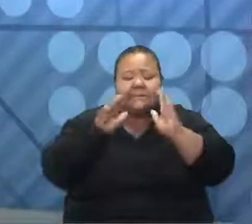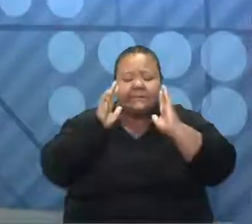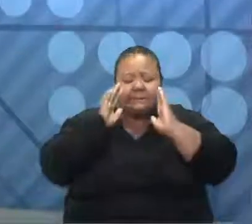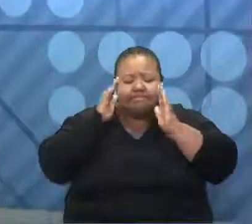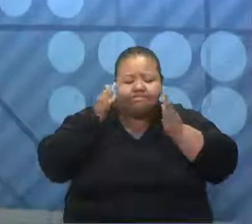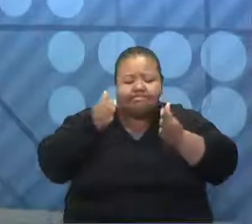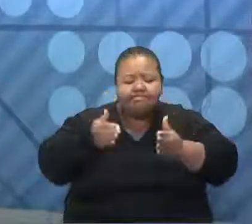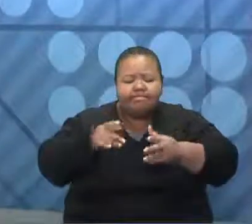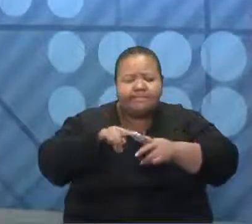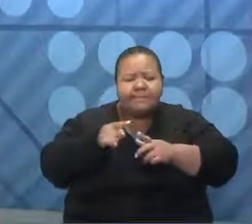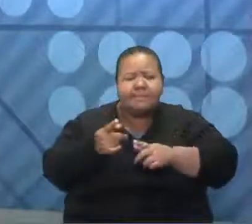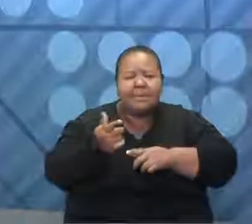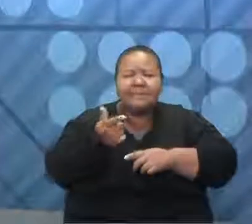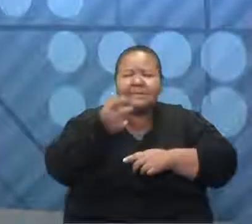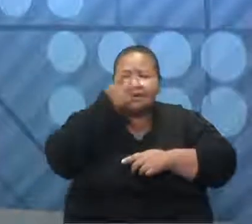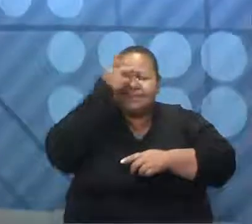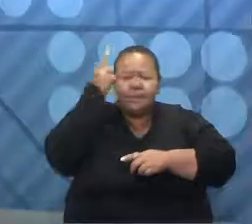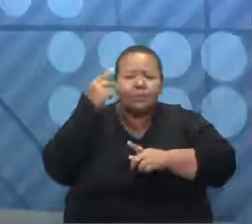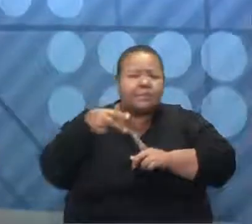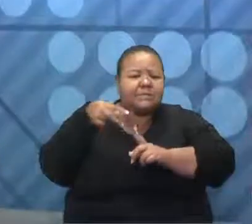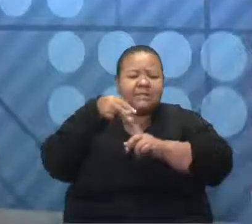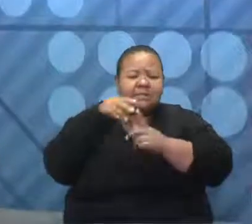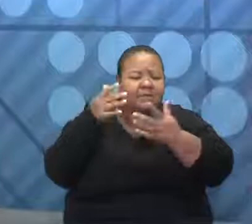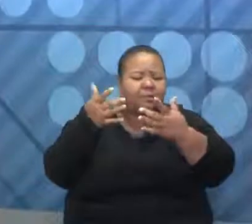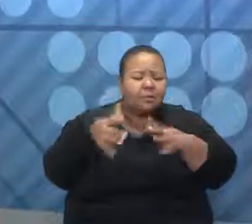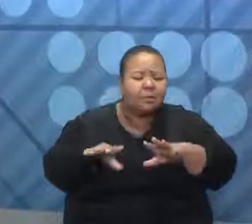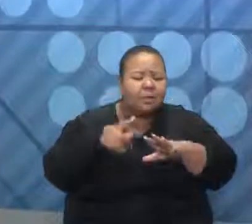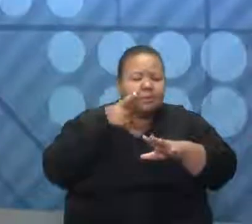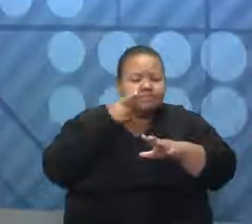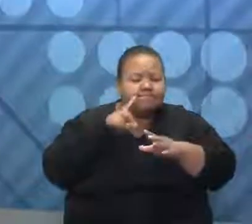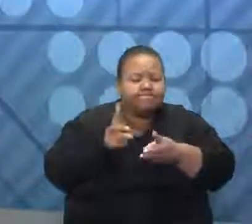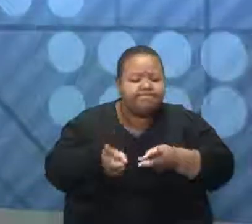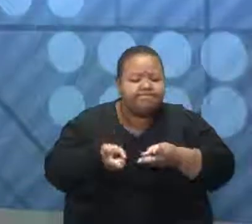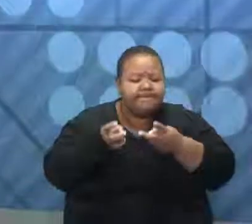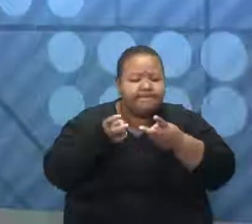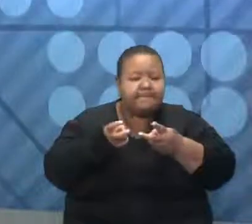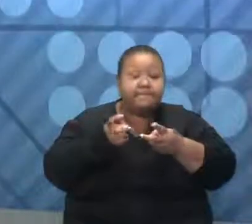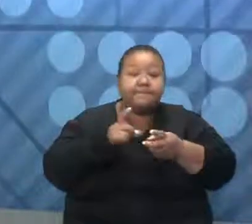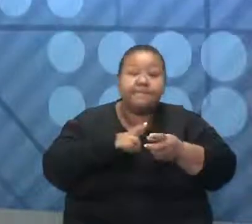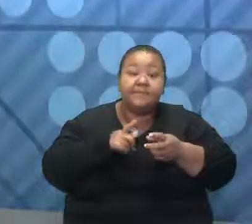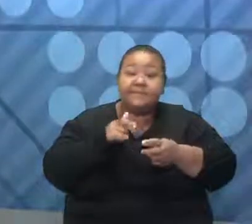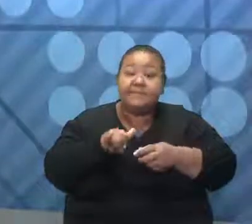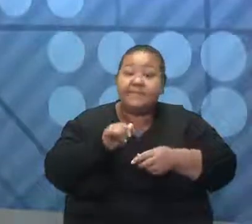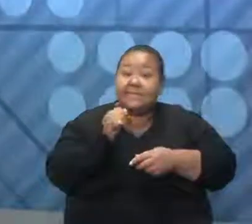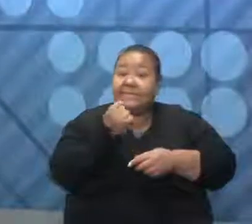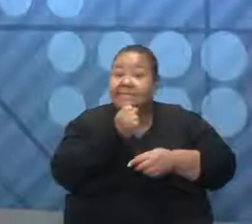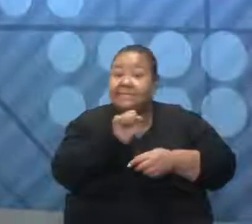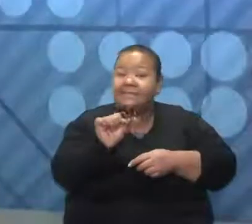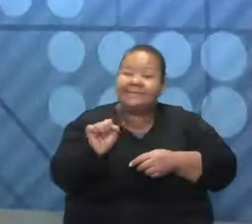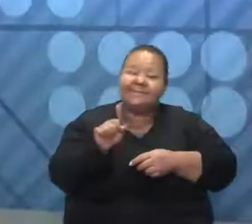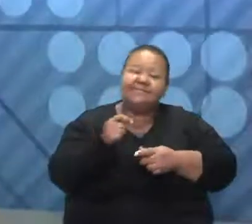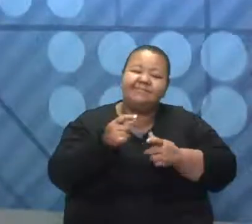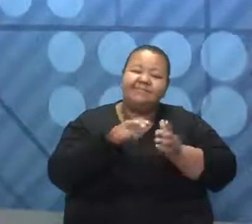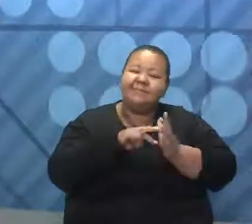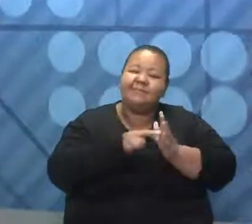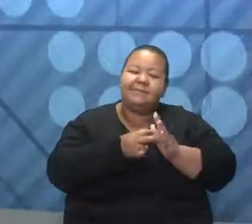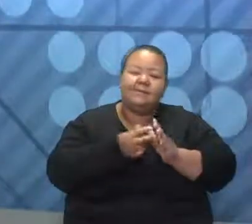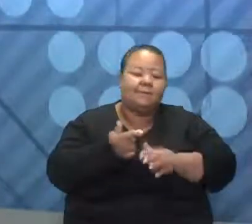enfrenta resistência do superior na percepção e na tratativa? Se tem resistência, significa que ele não tem